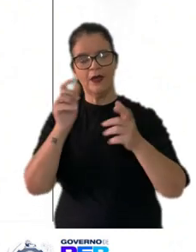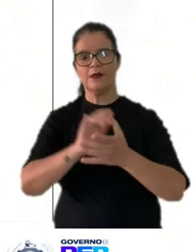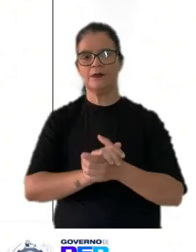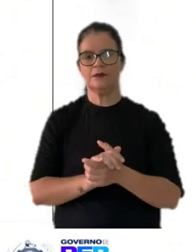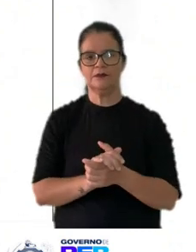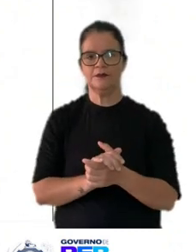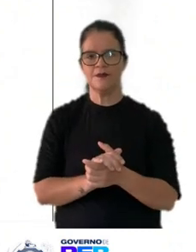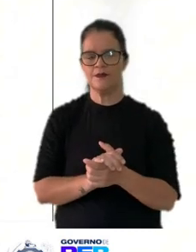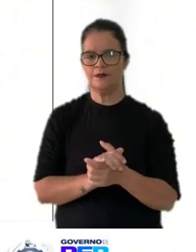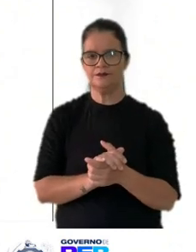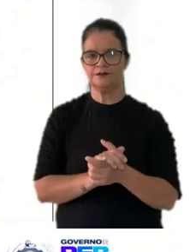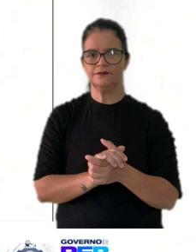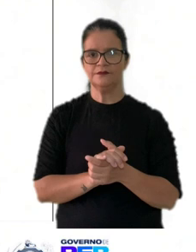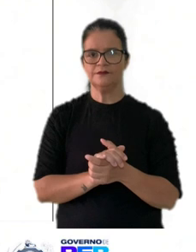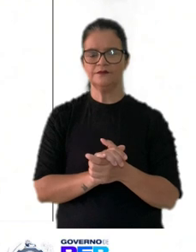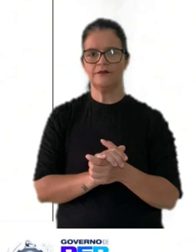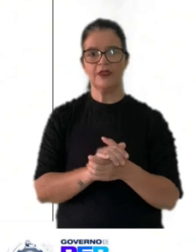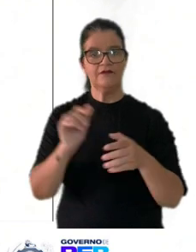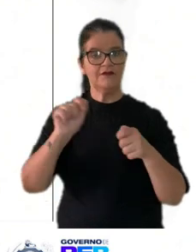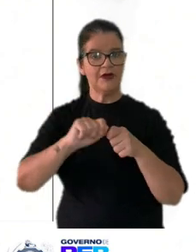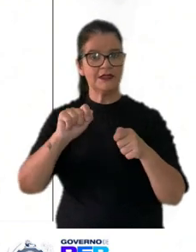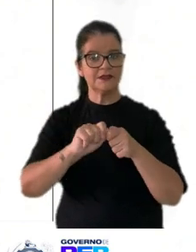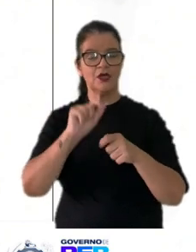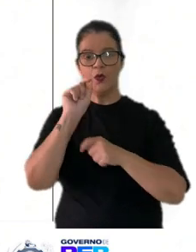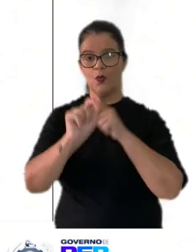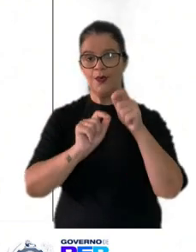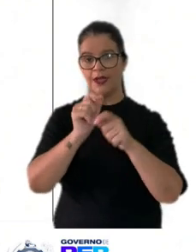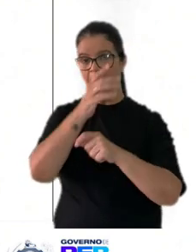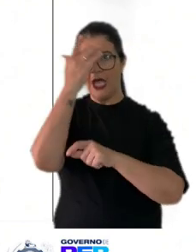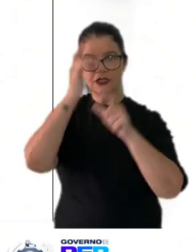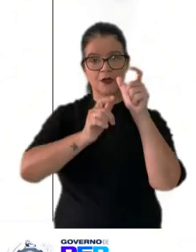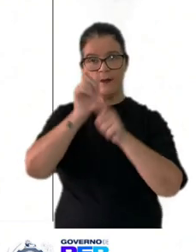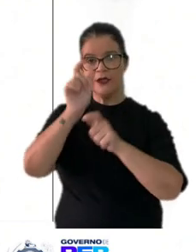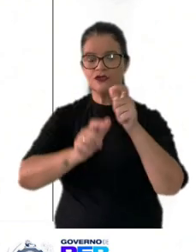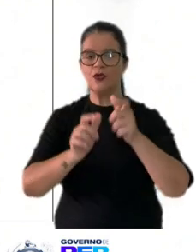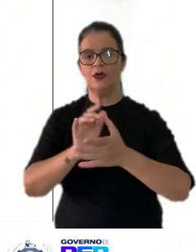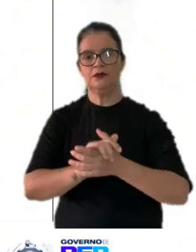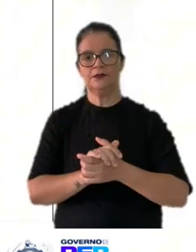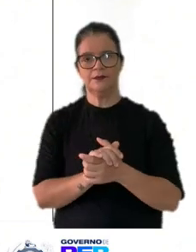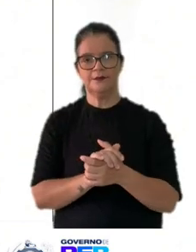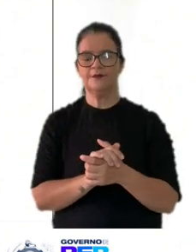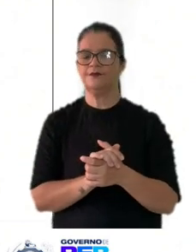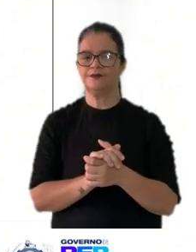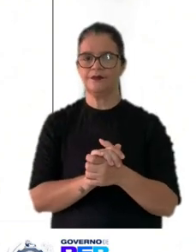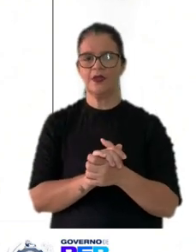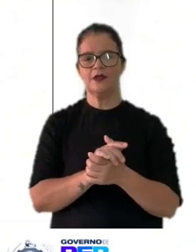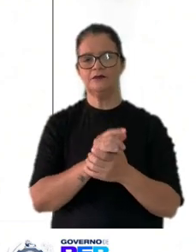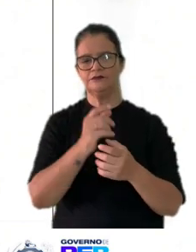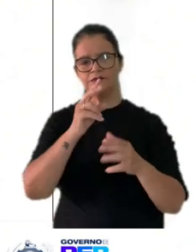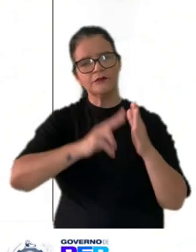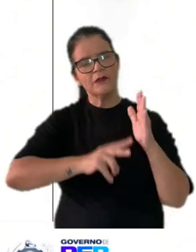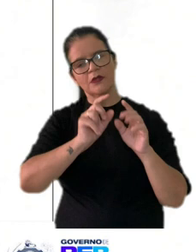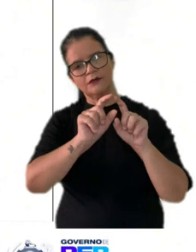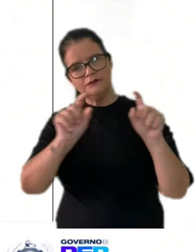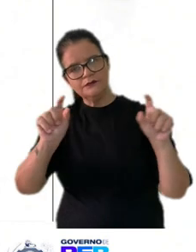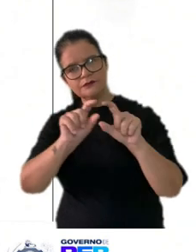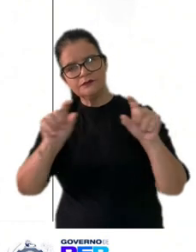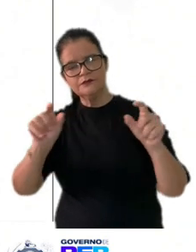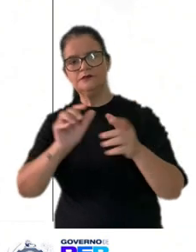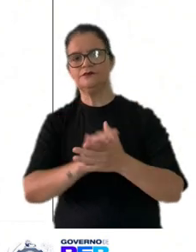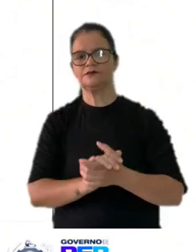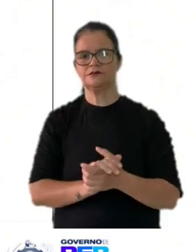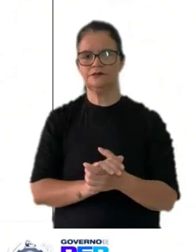estavam fazendo com que as pessoas of the biggest issues was getting people their methadone because all the clinics